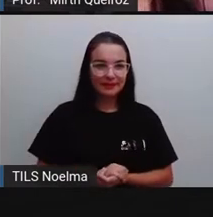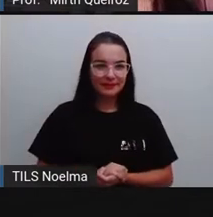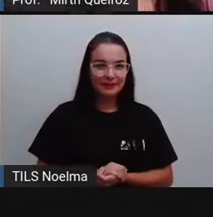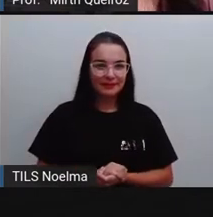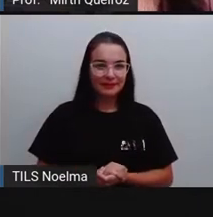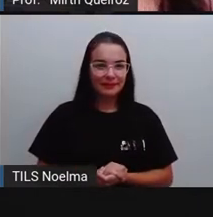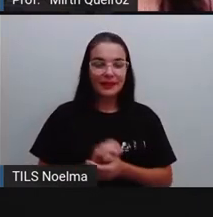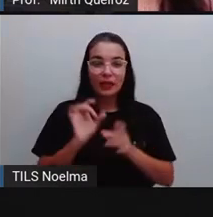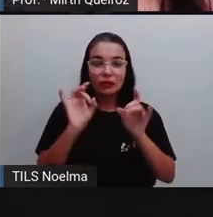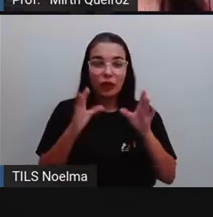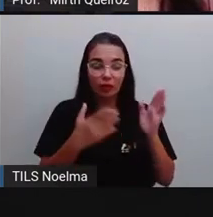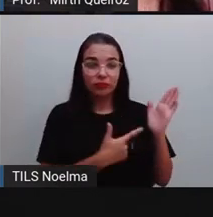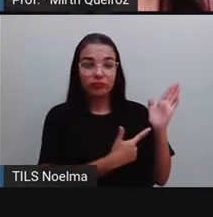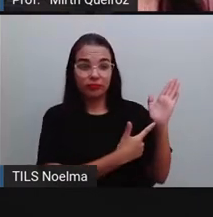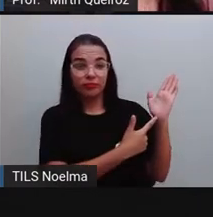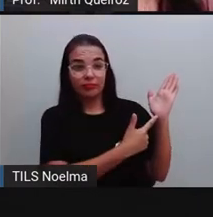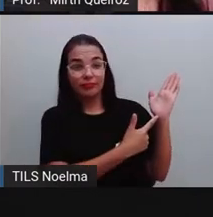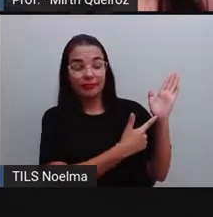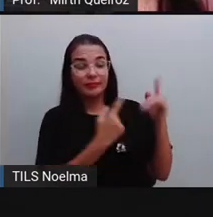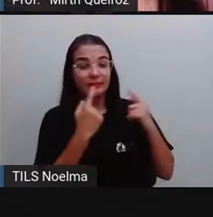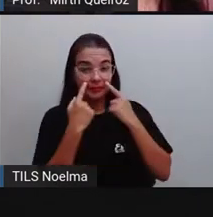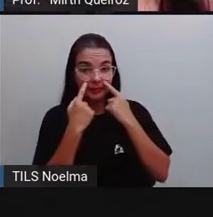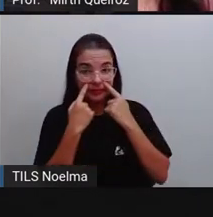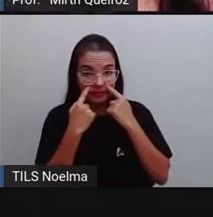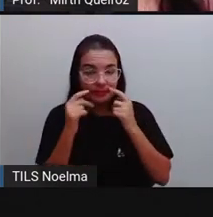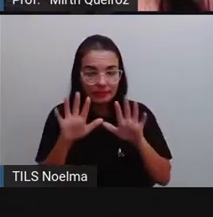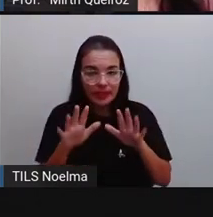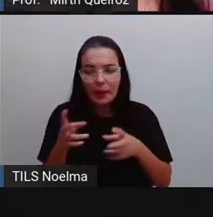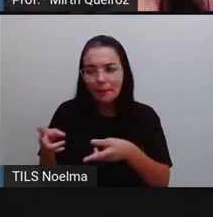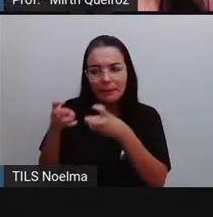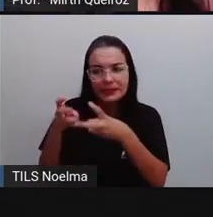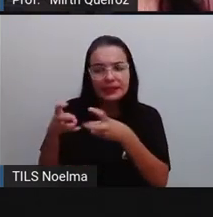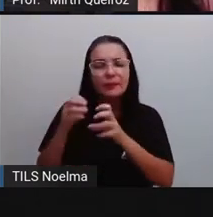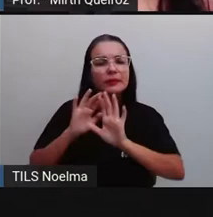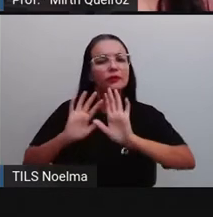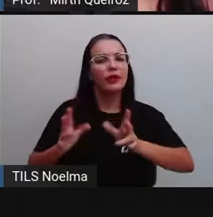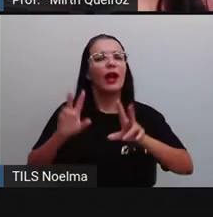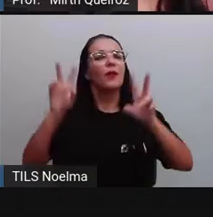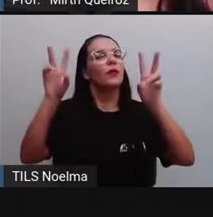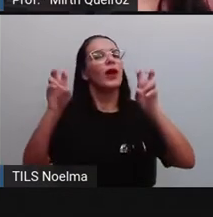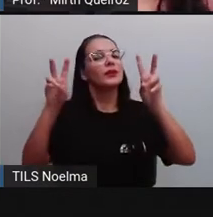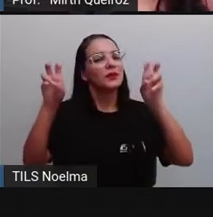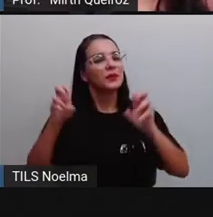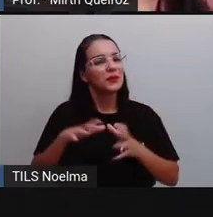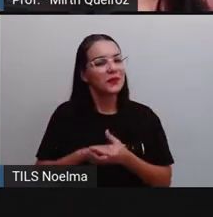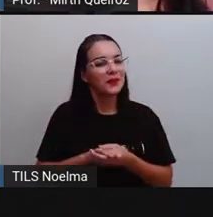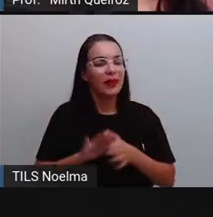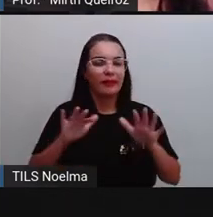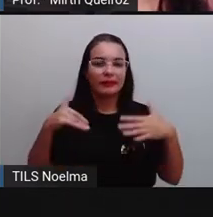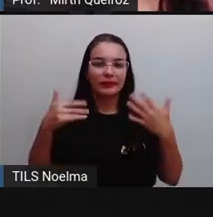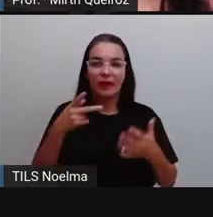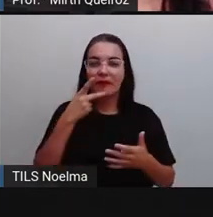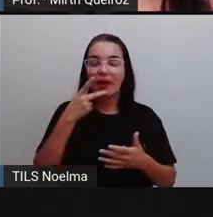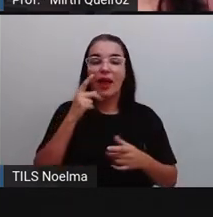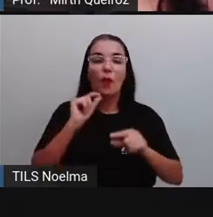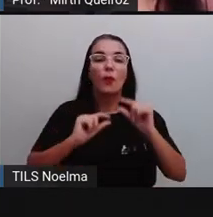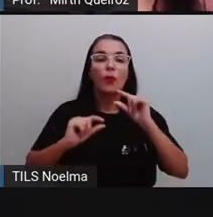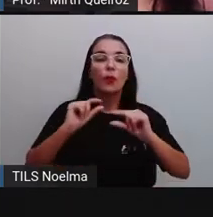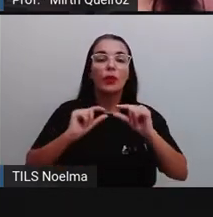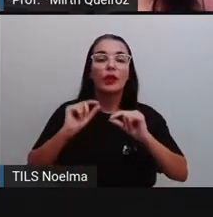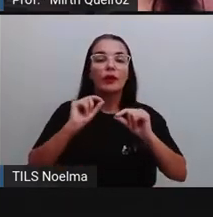Só pela imagem aí, já dá para vocês perceberem, né? A gente vai falar um pouquinho mais sobre os meios